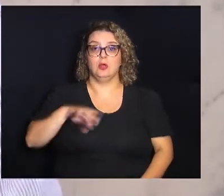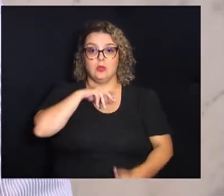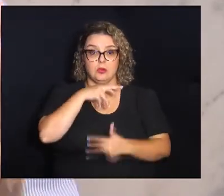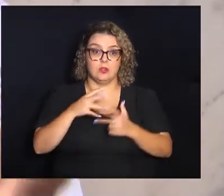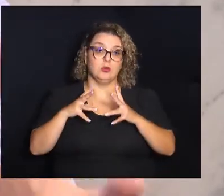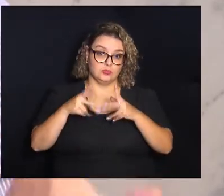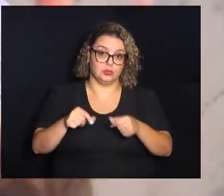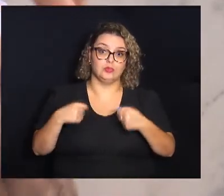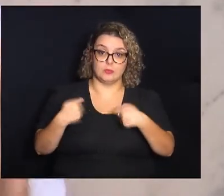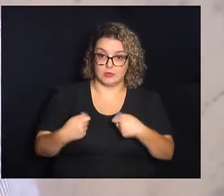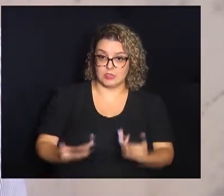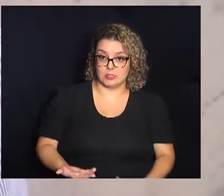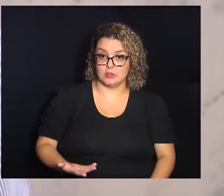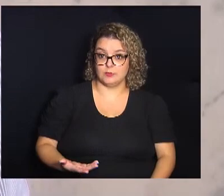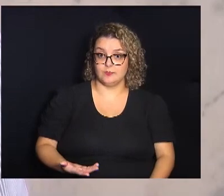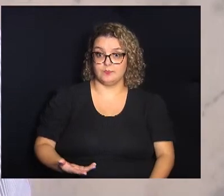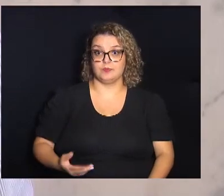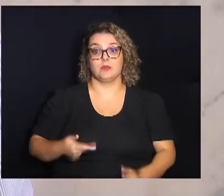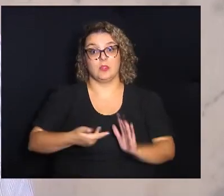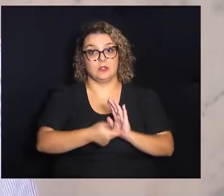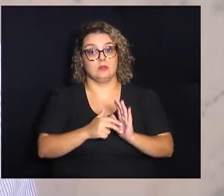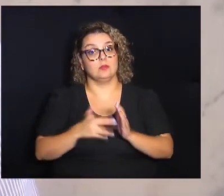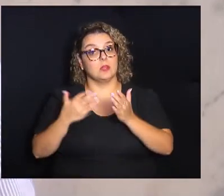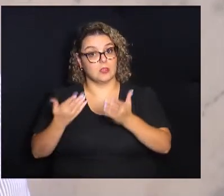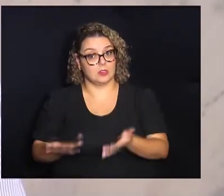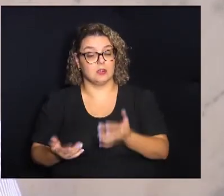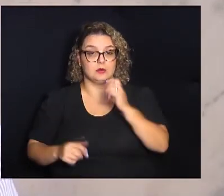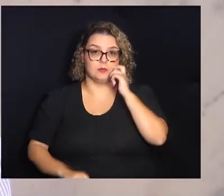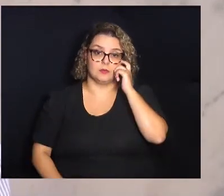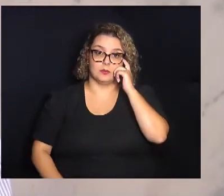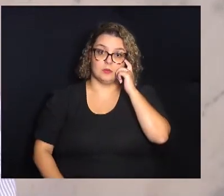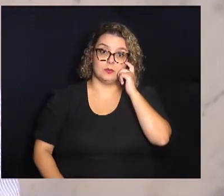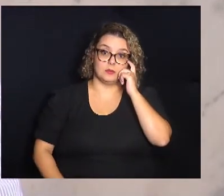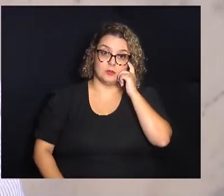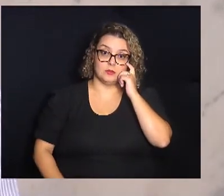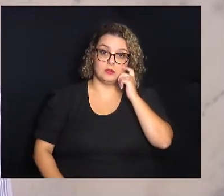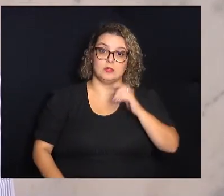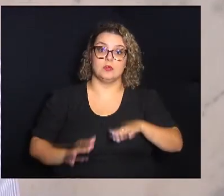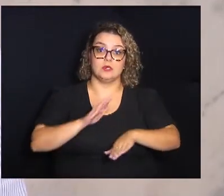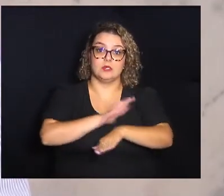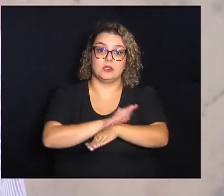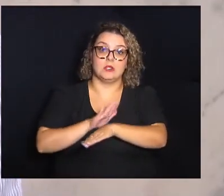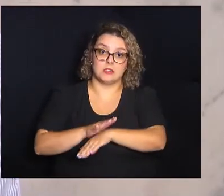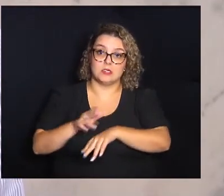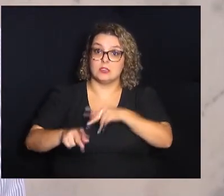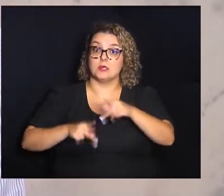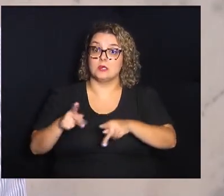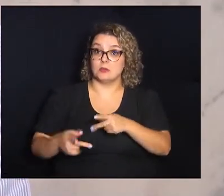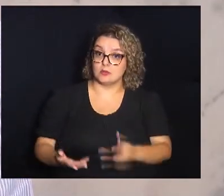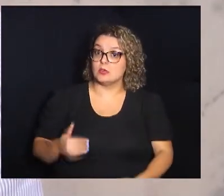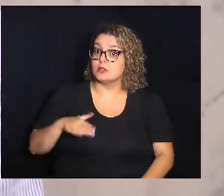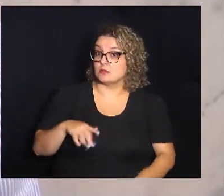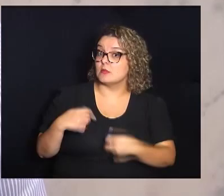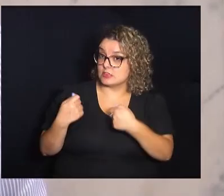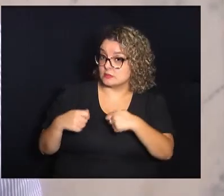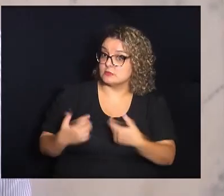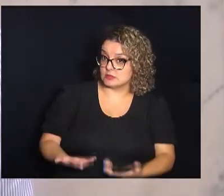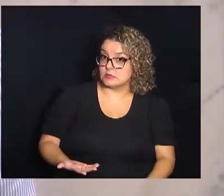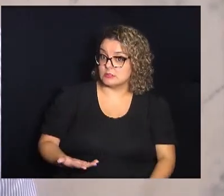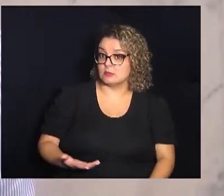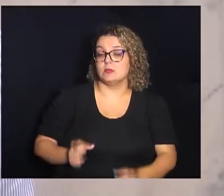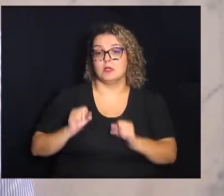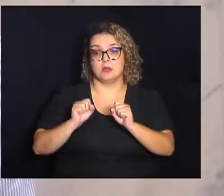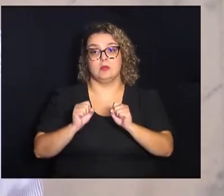precisam. Então vem nesse sentido de dar essa assistência à população que mais precisa para que